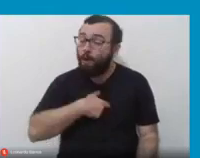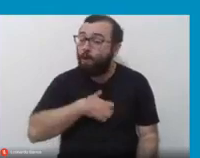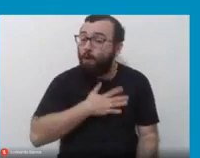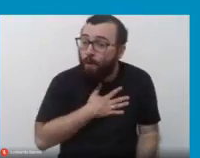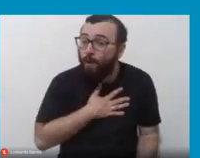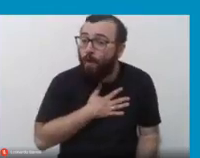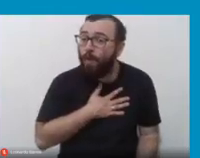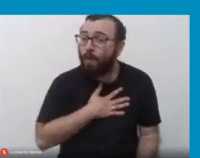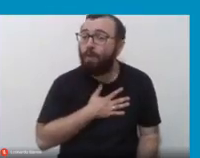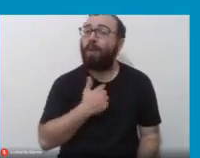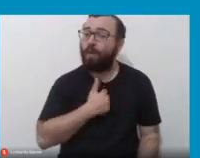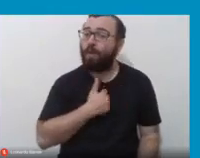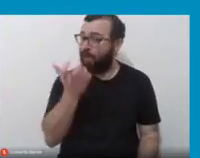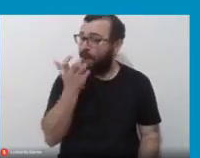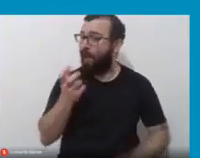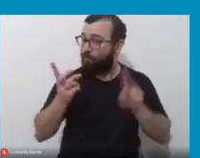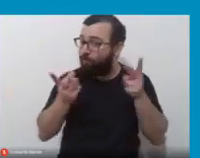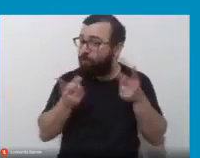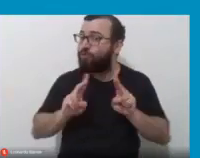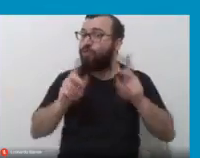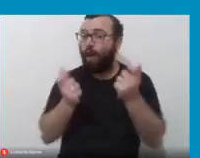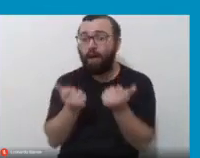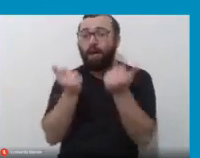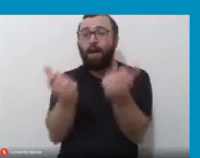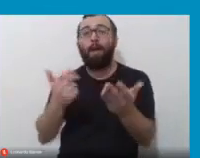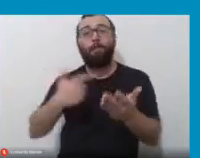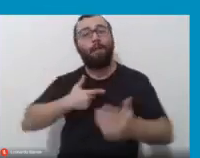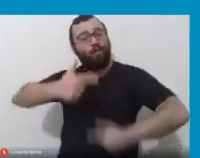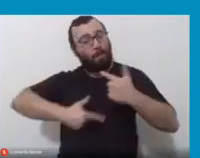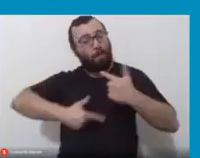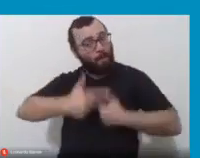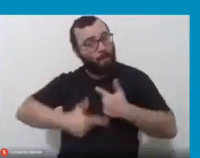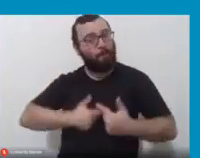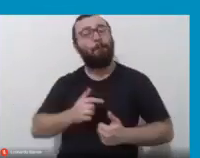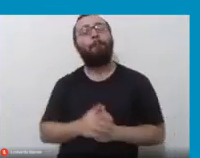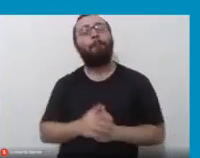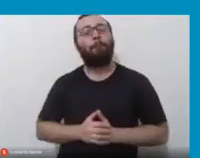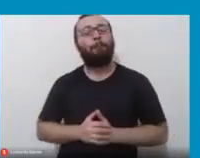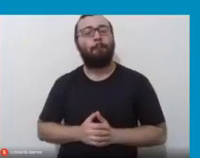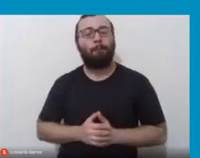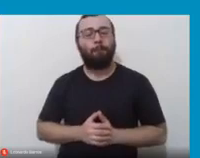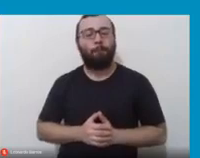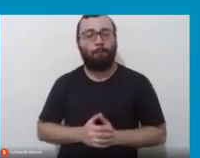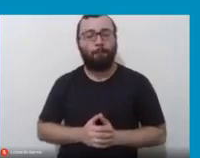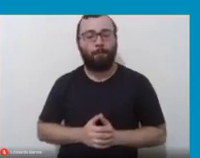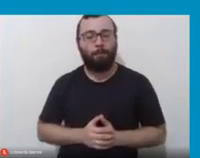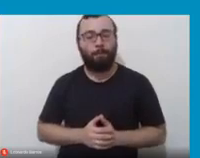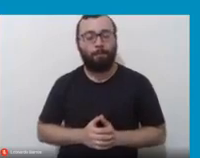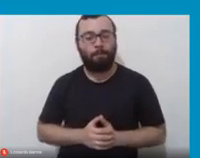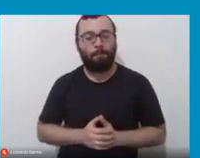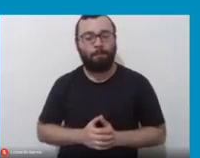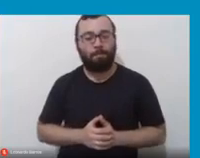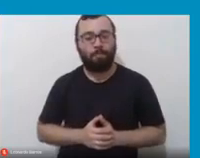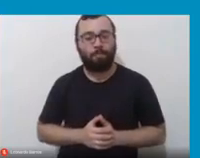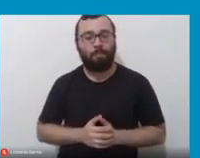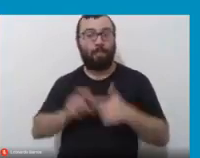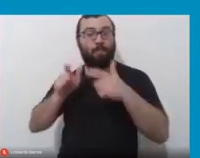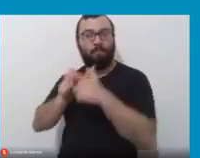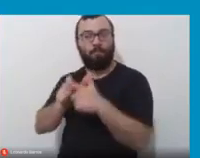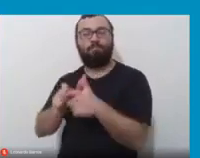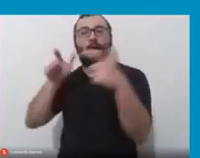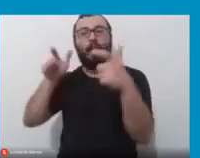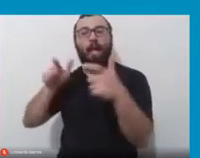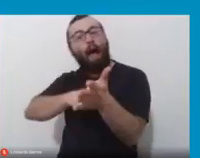de, quero muito continuar contribuindo com meus trabalhos, né, que são predominantemente